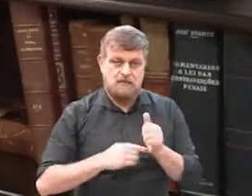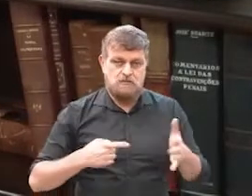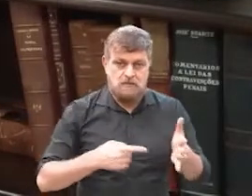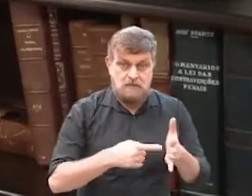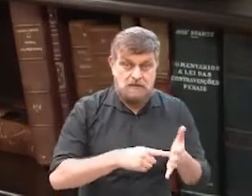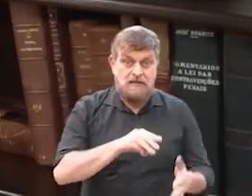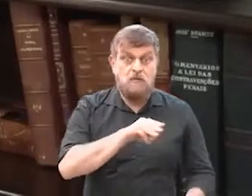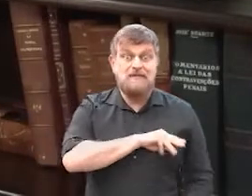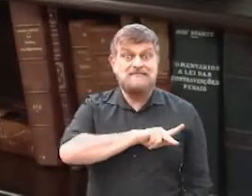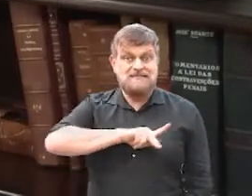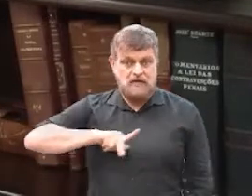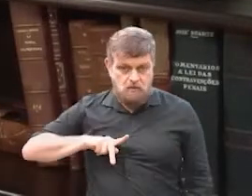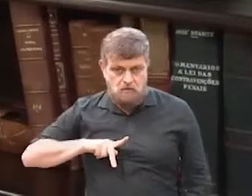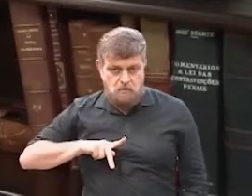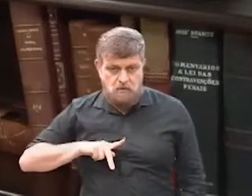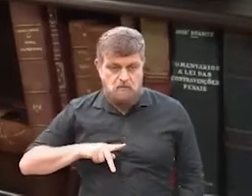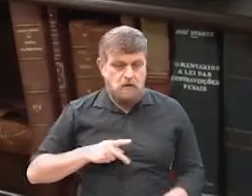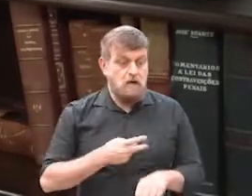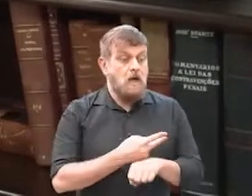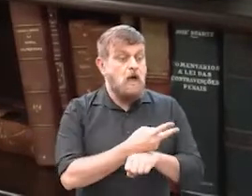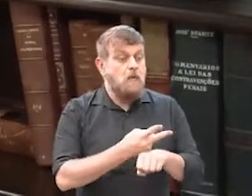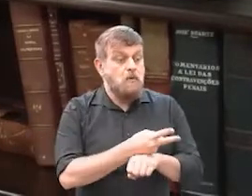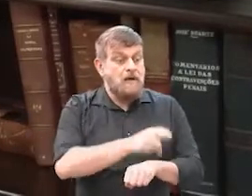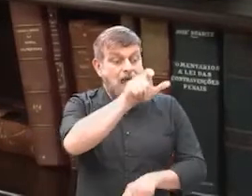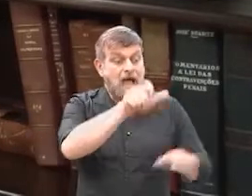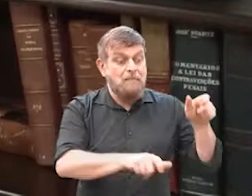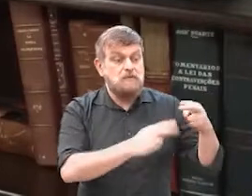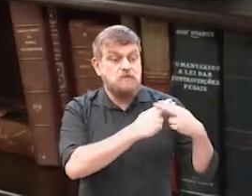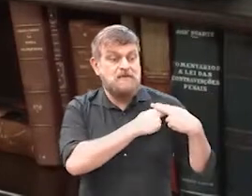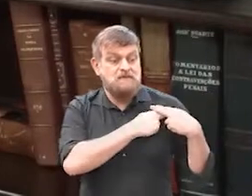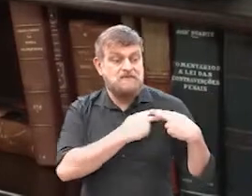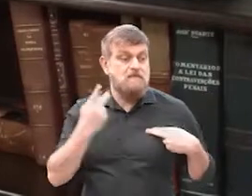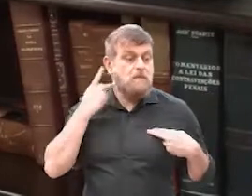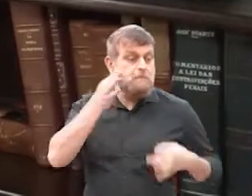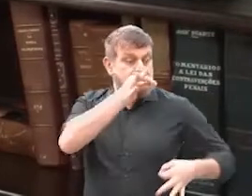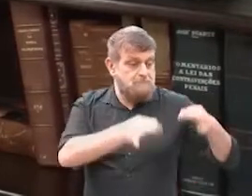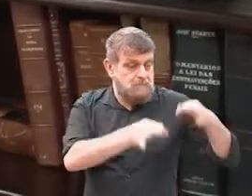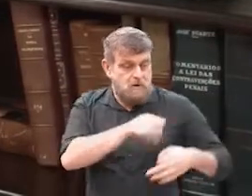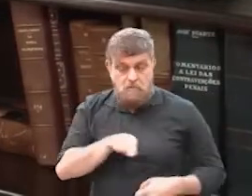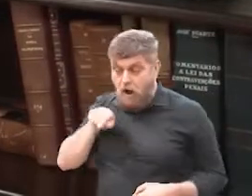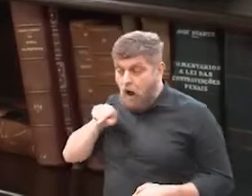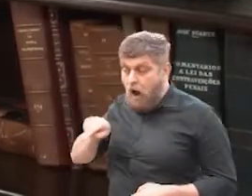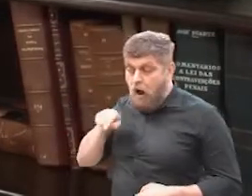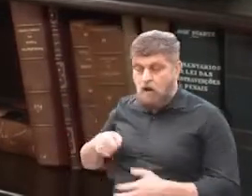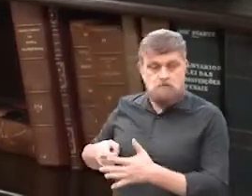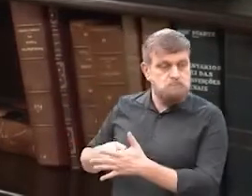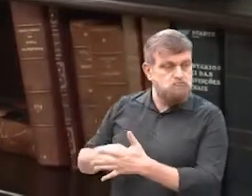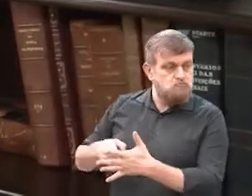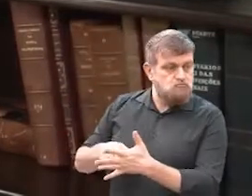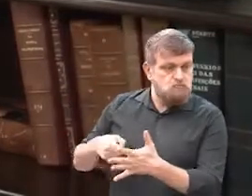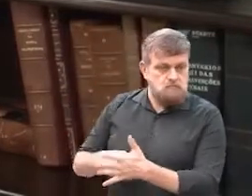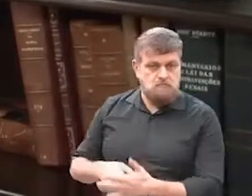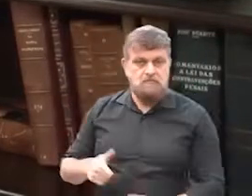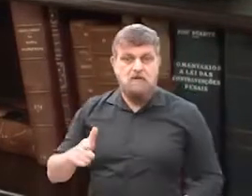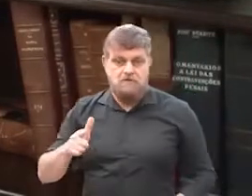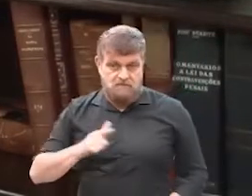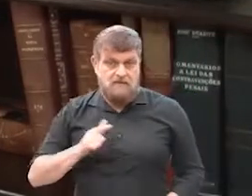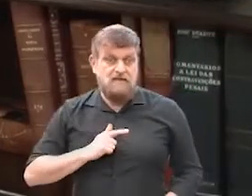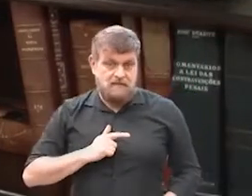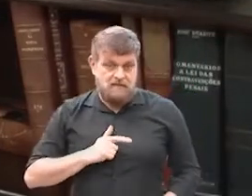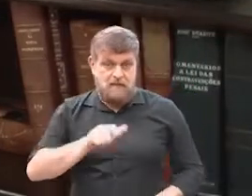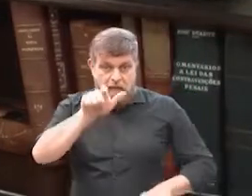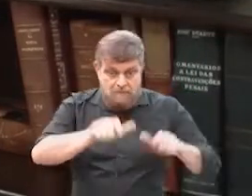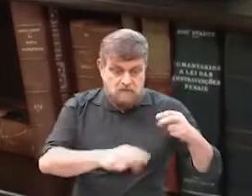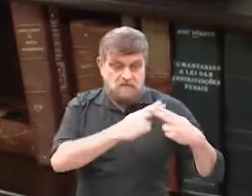Ministério Público procurar o promotor do idoso, que eles vão dar, com certeza, uma sequência,